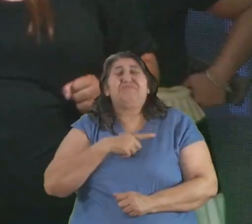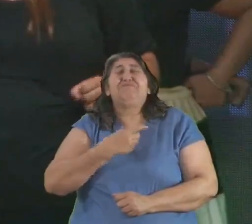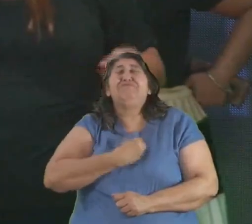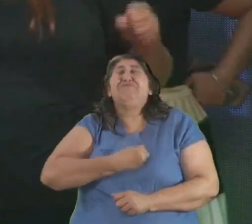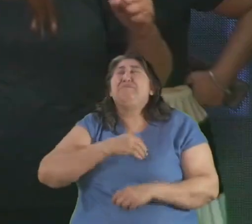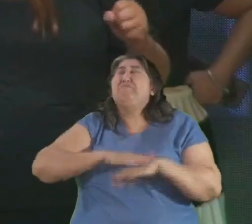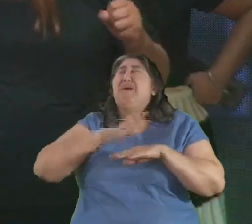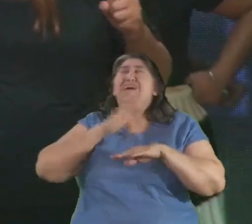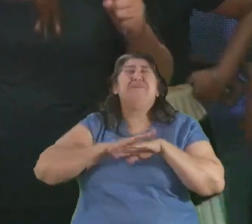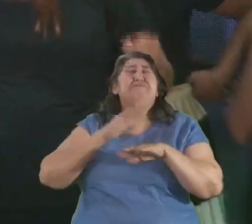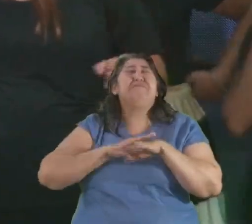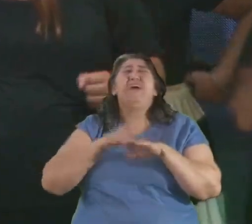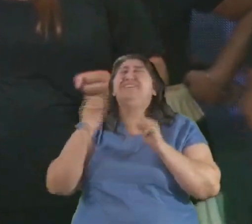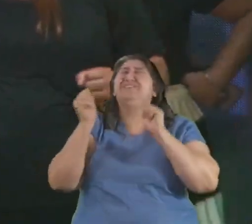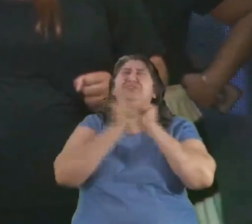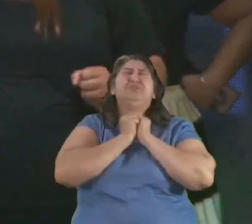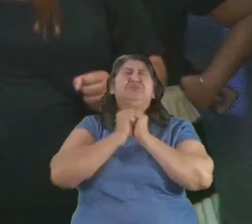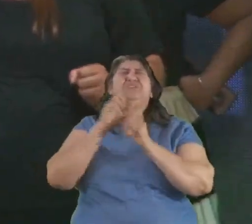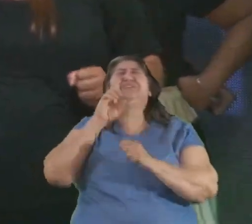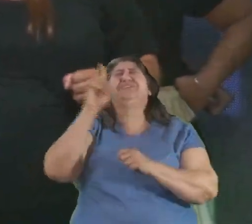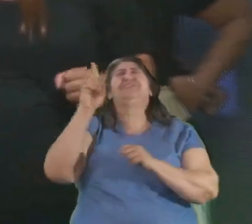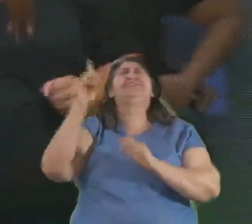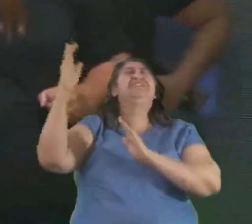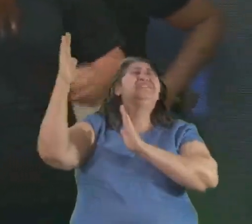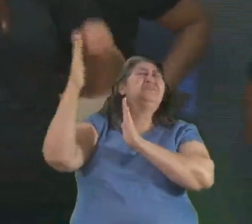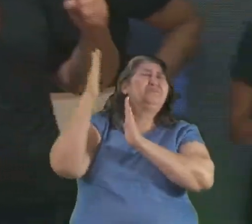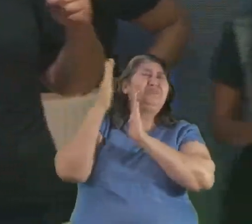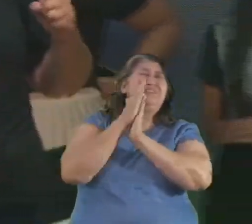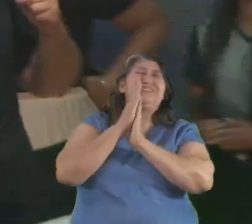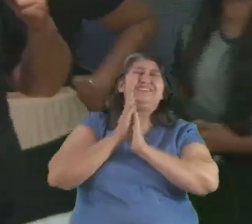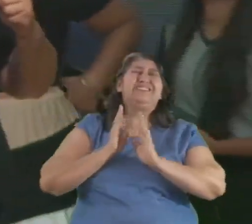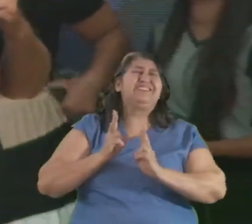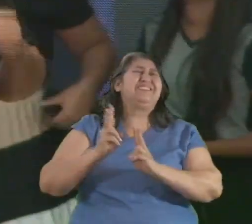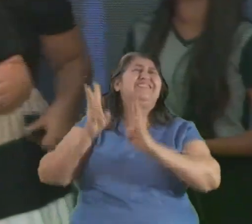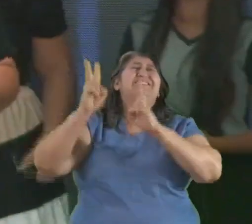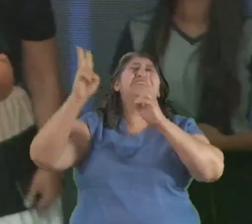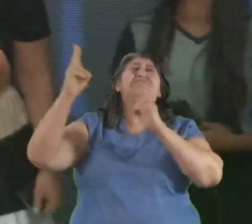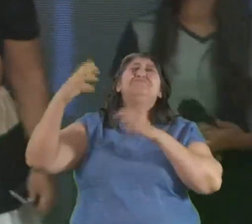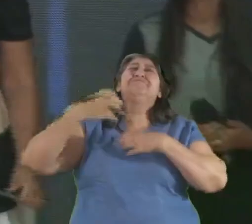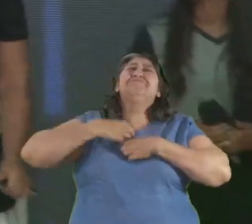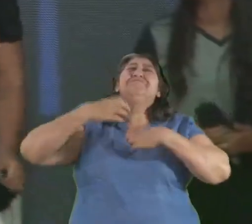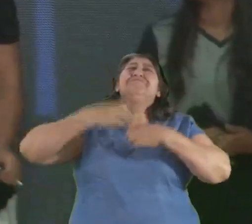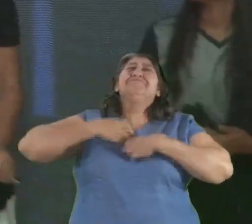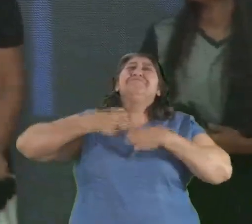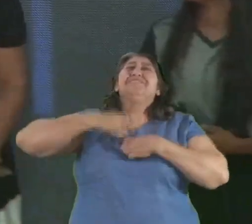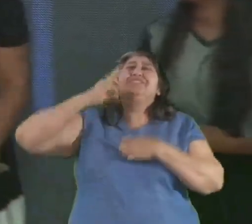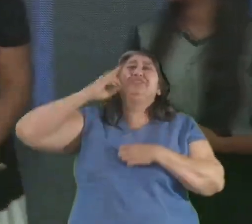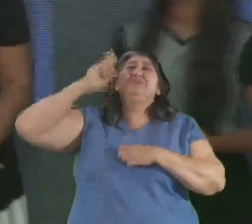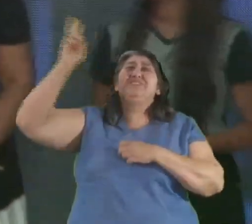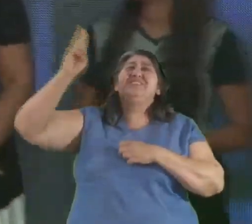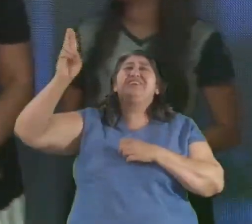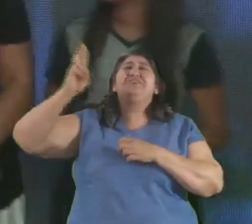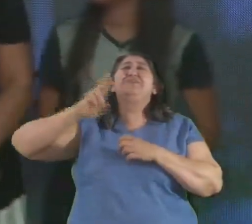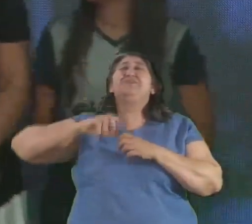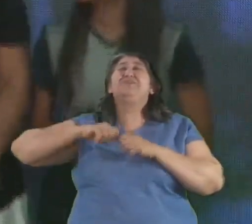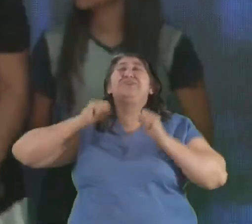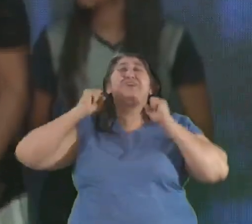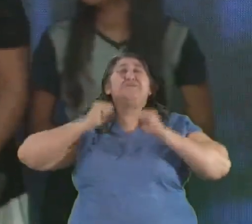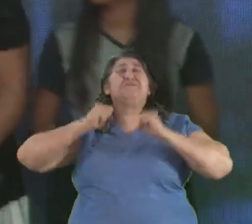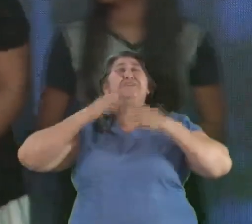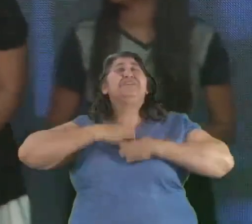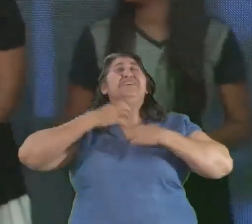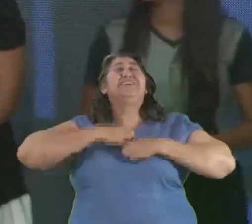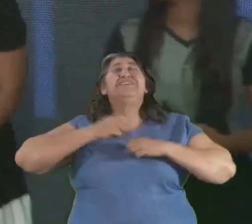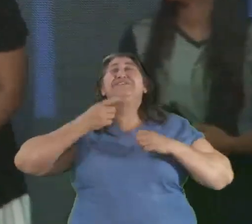Ti, Pai. Nós queremos estar diante da Tua presença. Nós queremos glorificar o Teu santo nome com a nossa